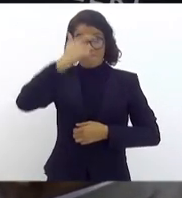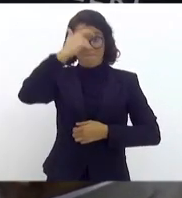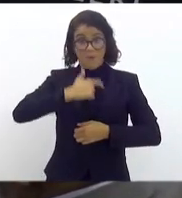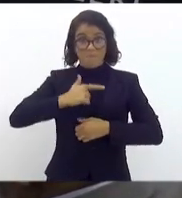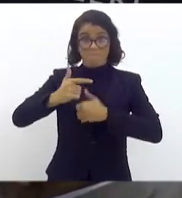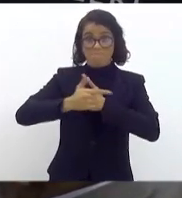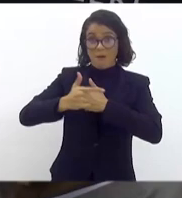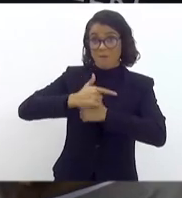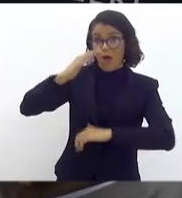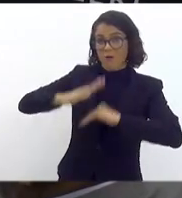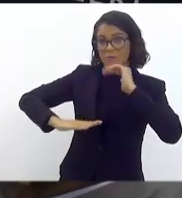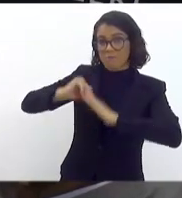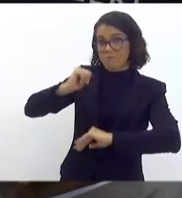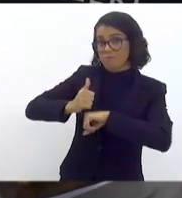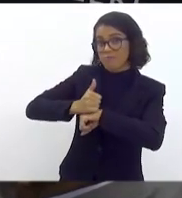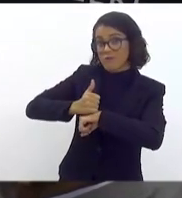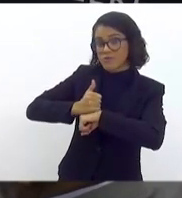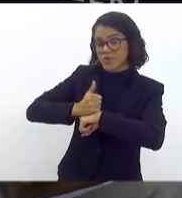profissional,